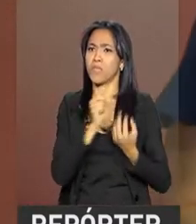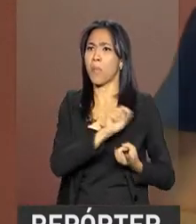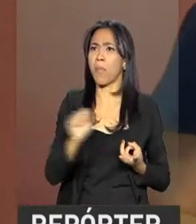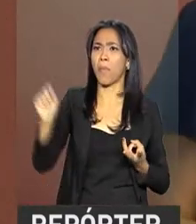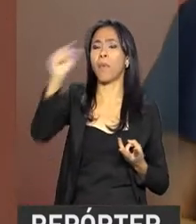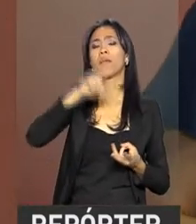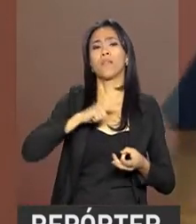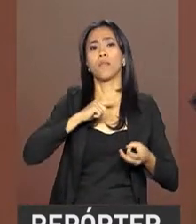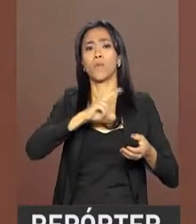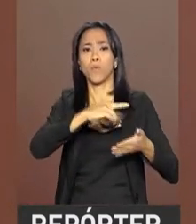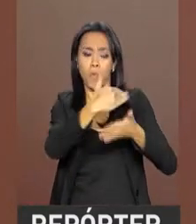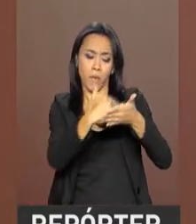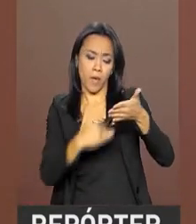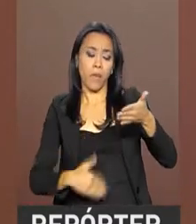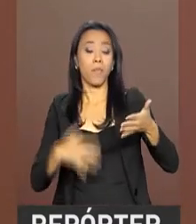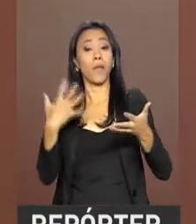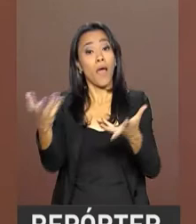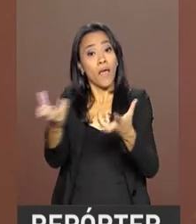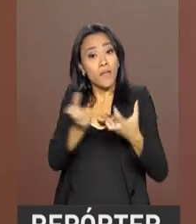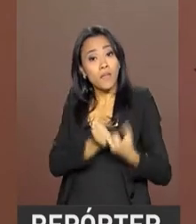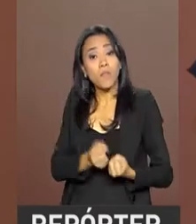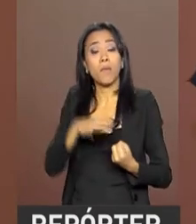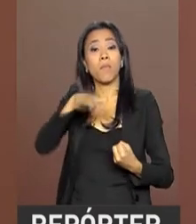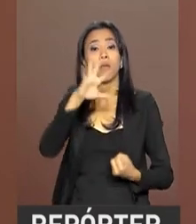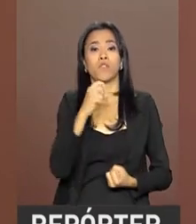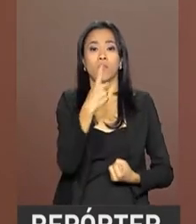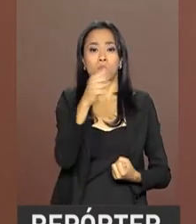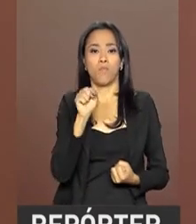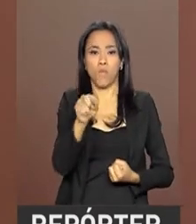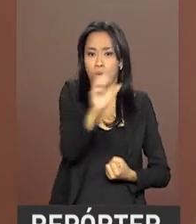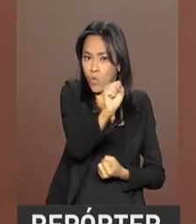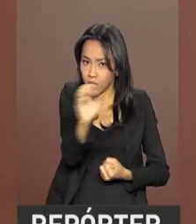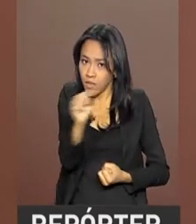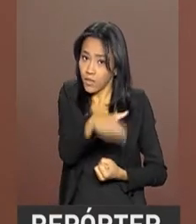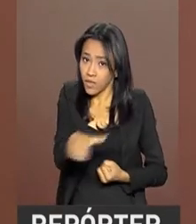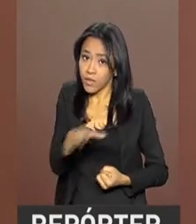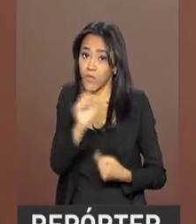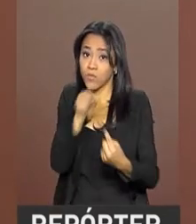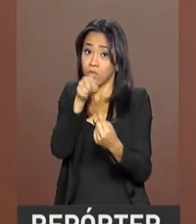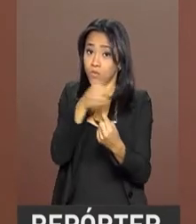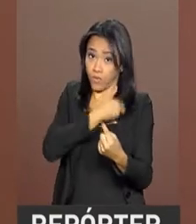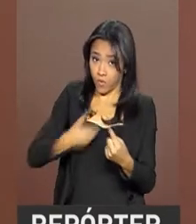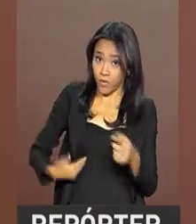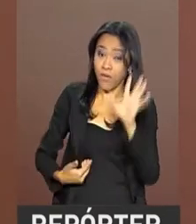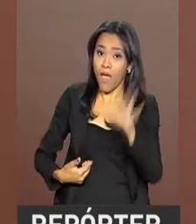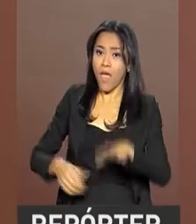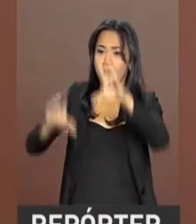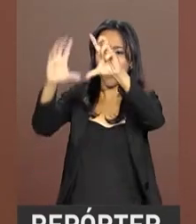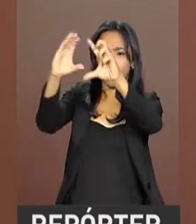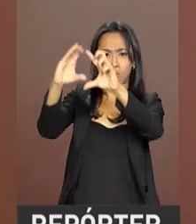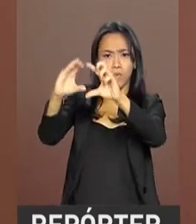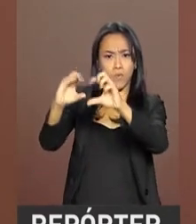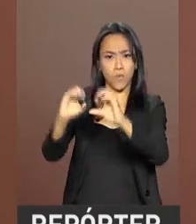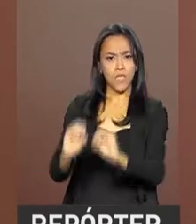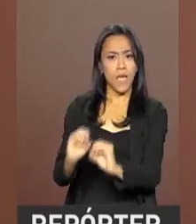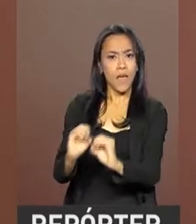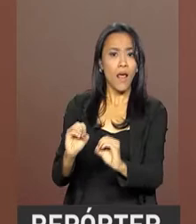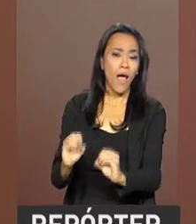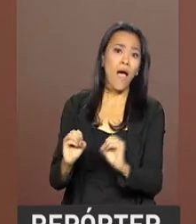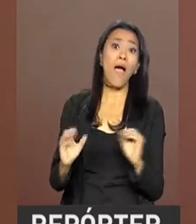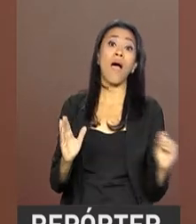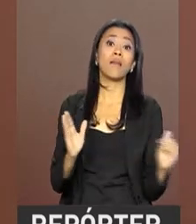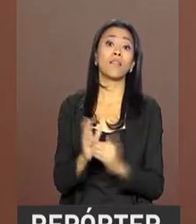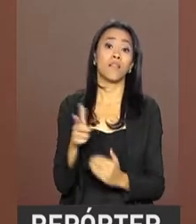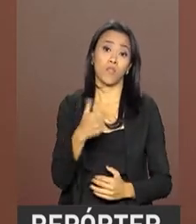receber mais de 1.800 crianças e adolescentes. A meta do governo é zerar até 2018 o número